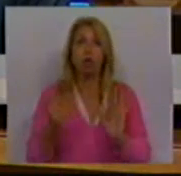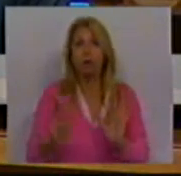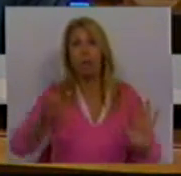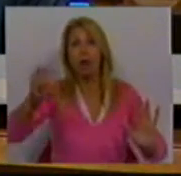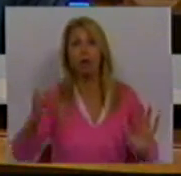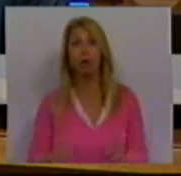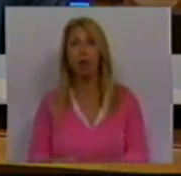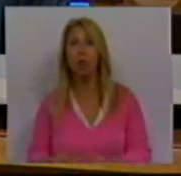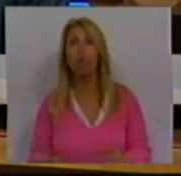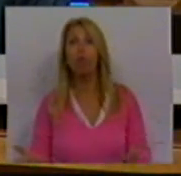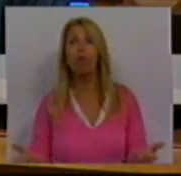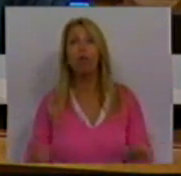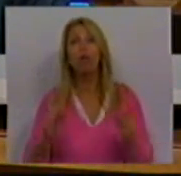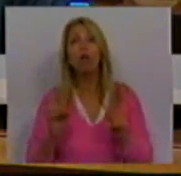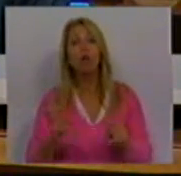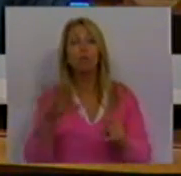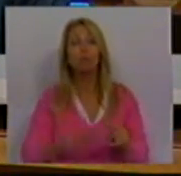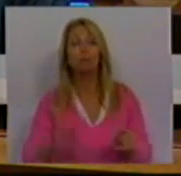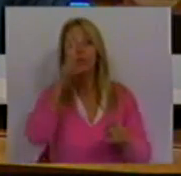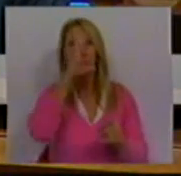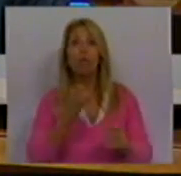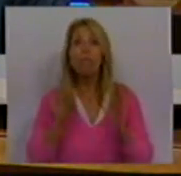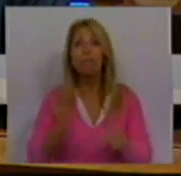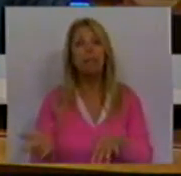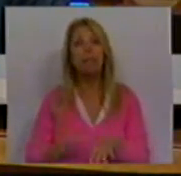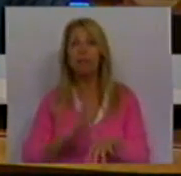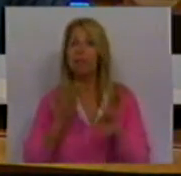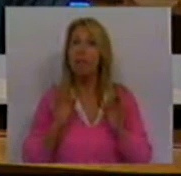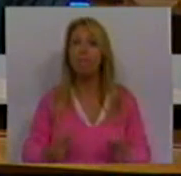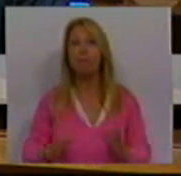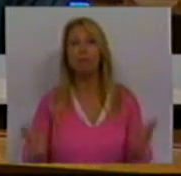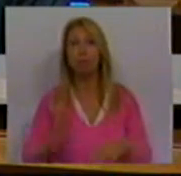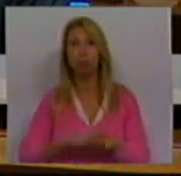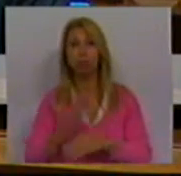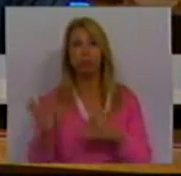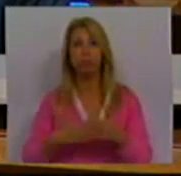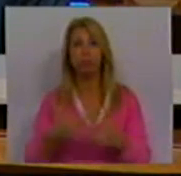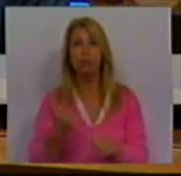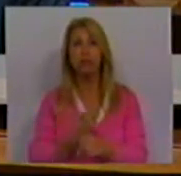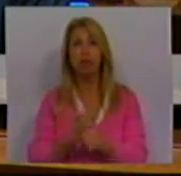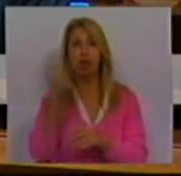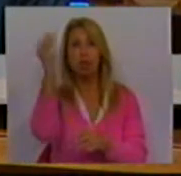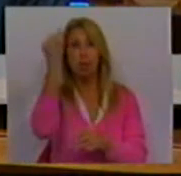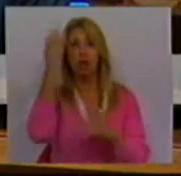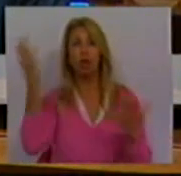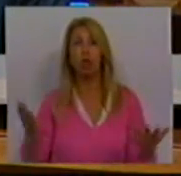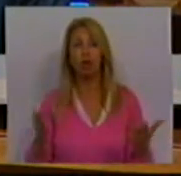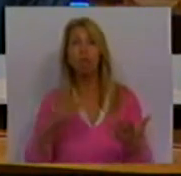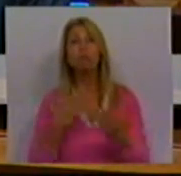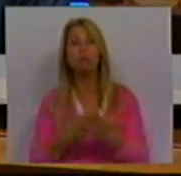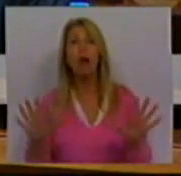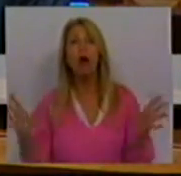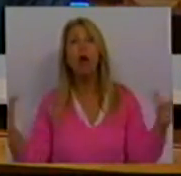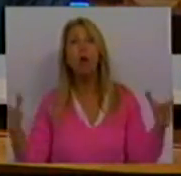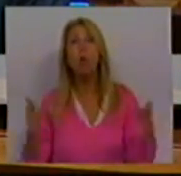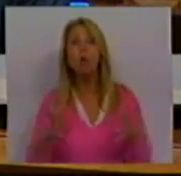e também uma situação a que este Governo devia ser especialmente sensível é a questão do encerramento de serviços no interior, está a fazer uma maior